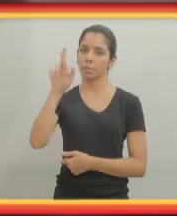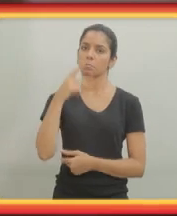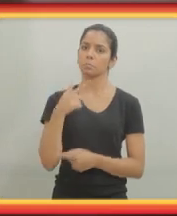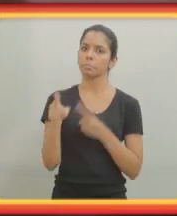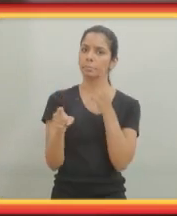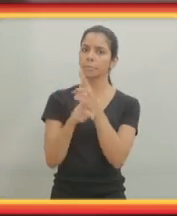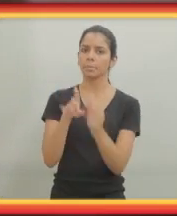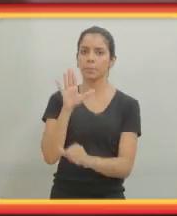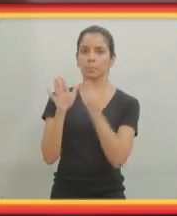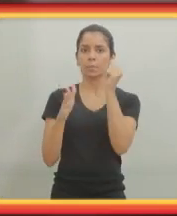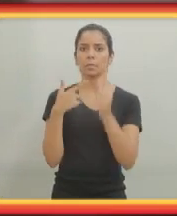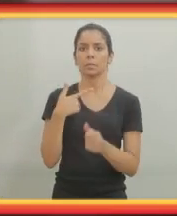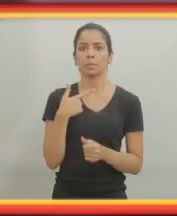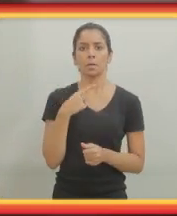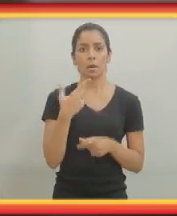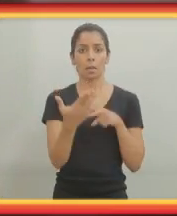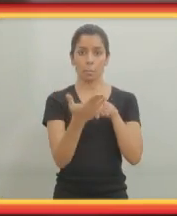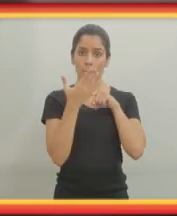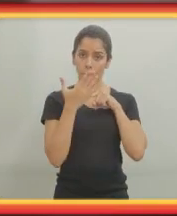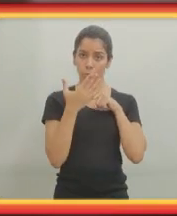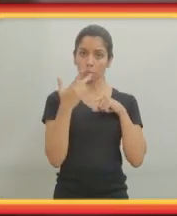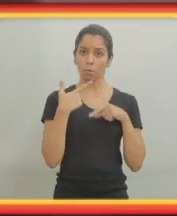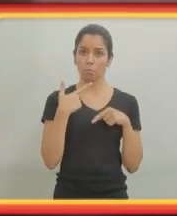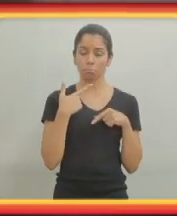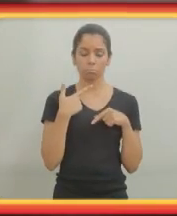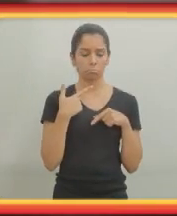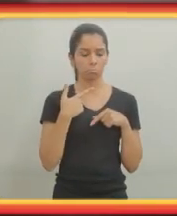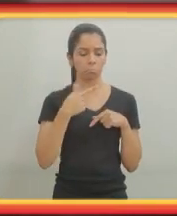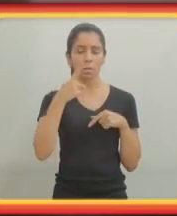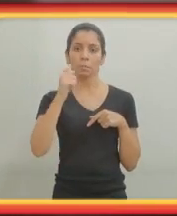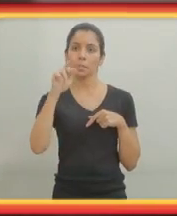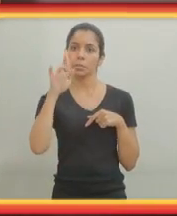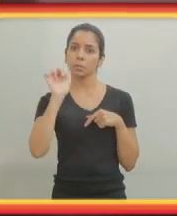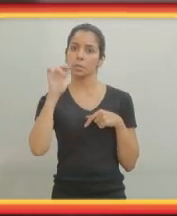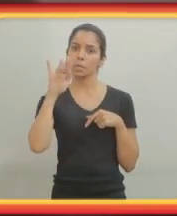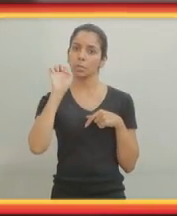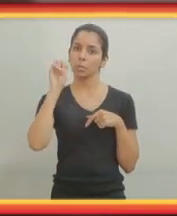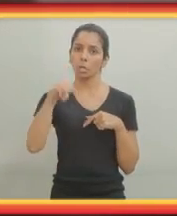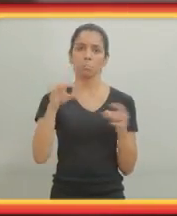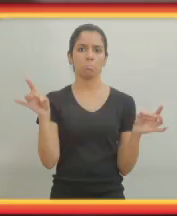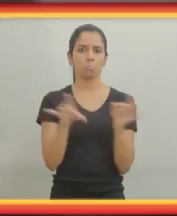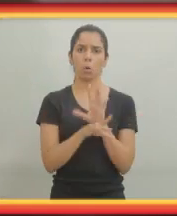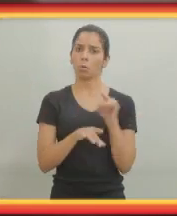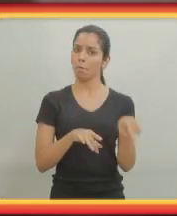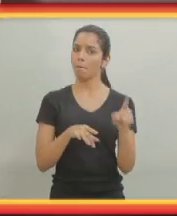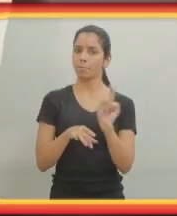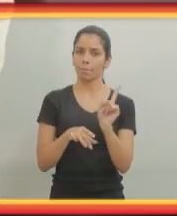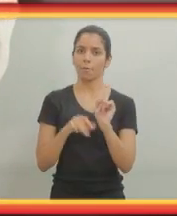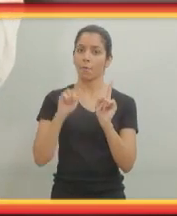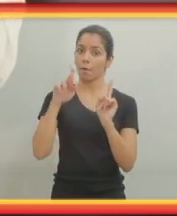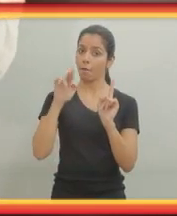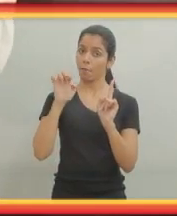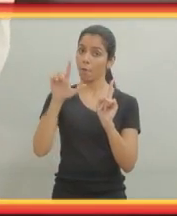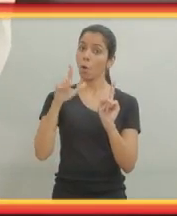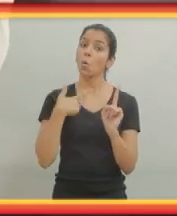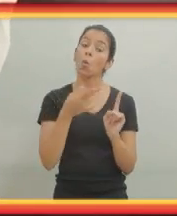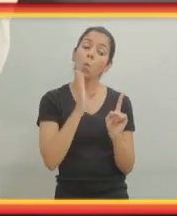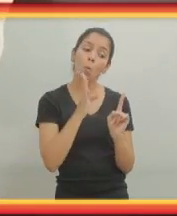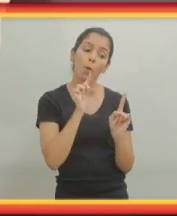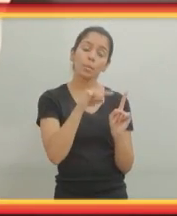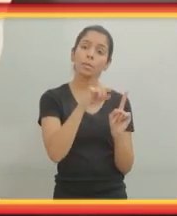pela primeira vez, ela já me mostrou um personagem pronto. Ele não, no caso do Rafael, eu conheci o